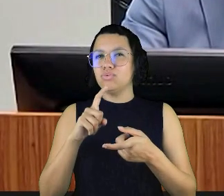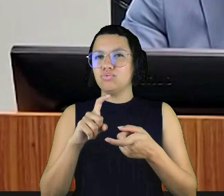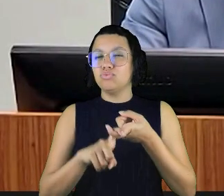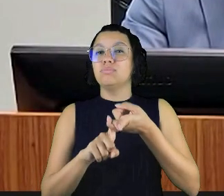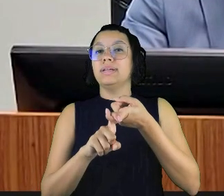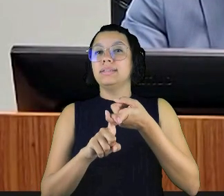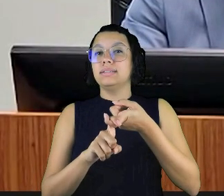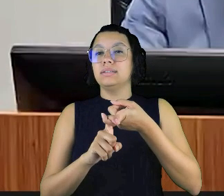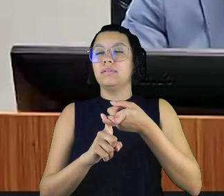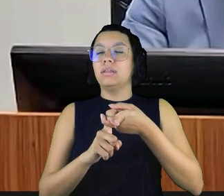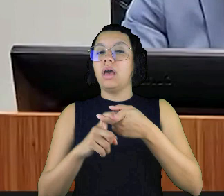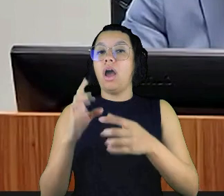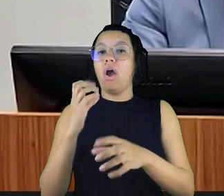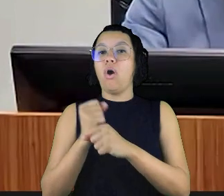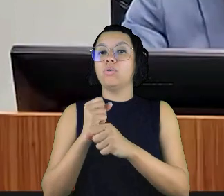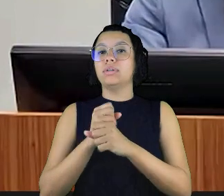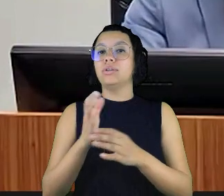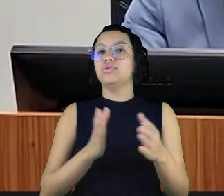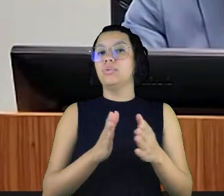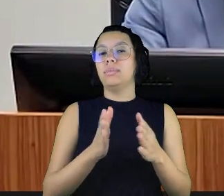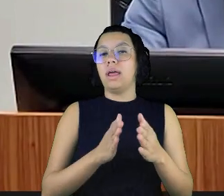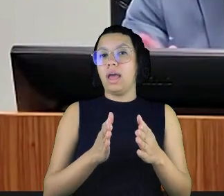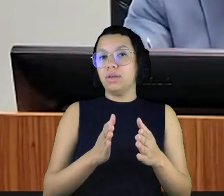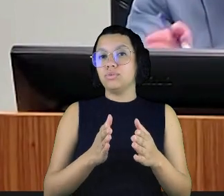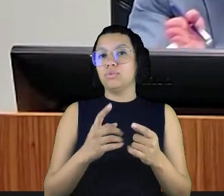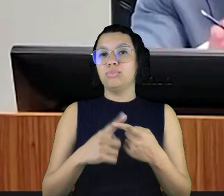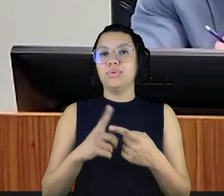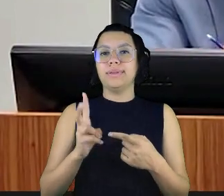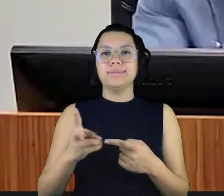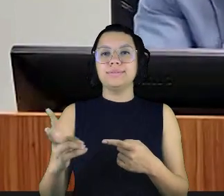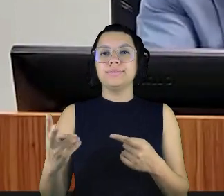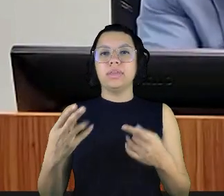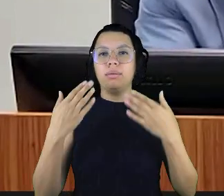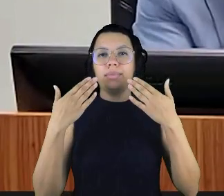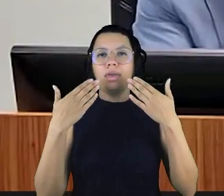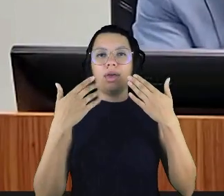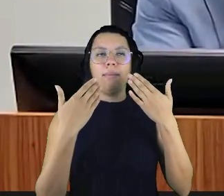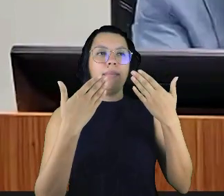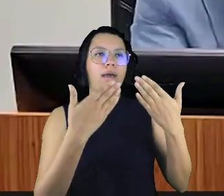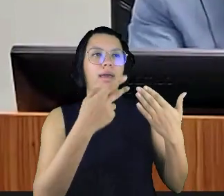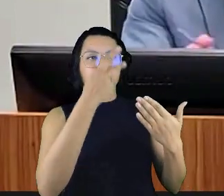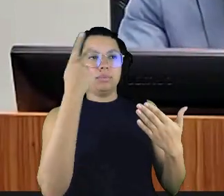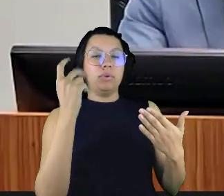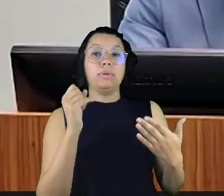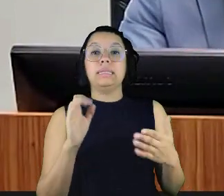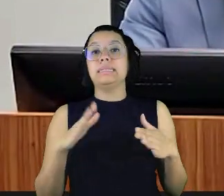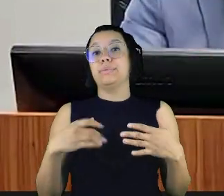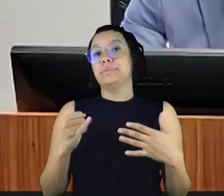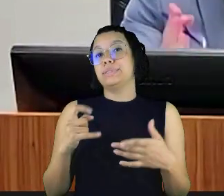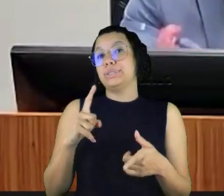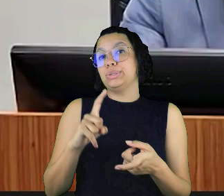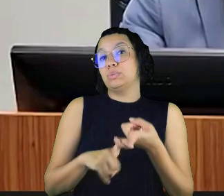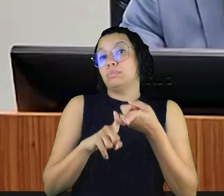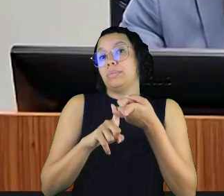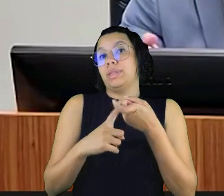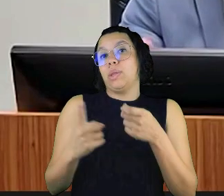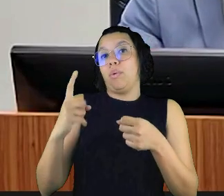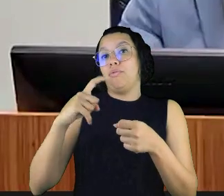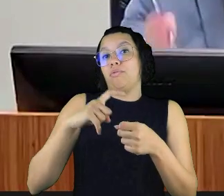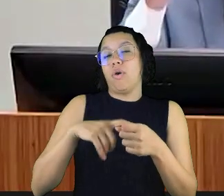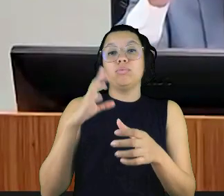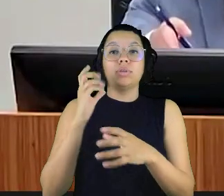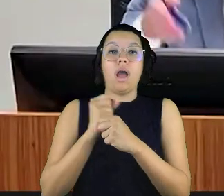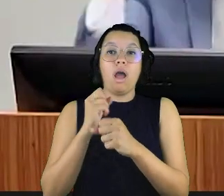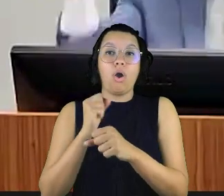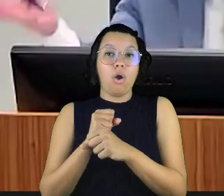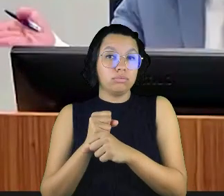alguém dizendo que, se suspendeu, eu depois volto a contar pelo que remanesce. Não, bem, não conta pelo que remanesce.